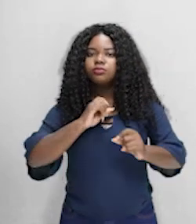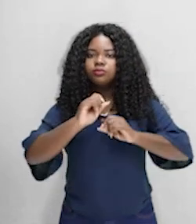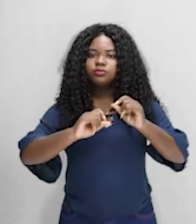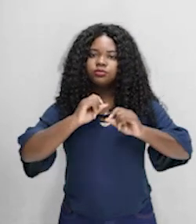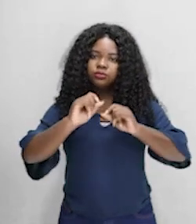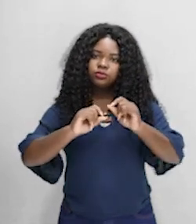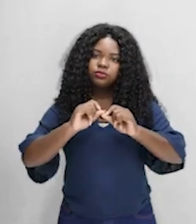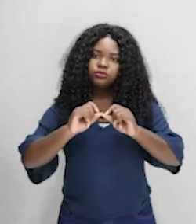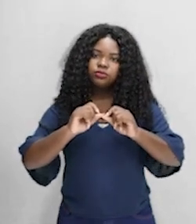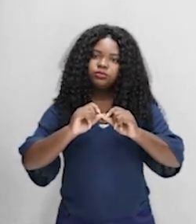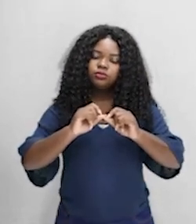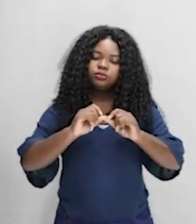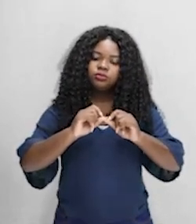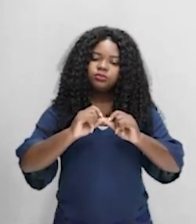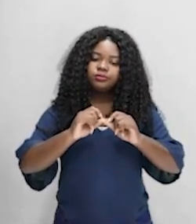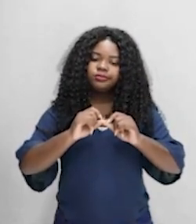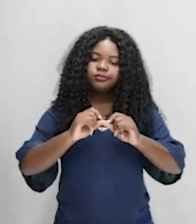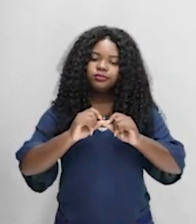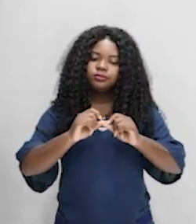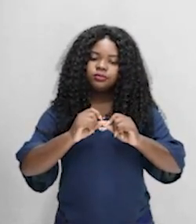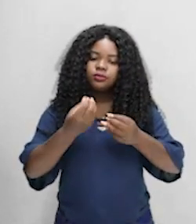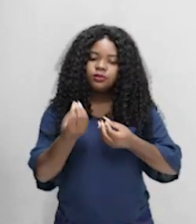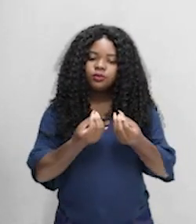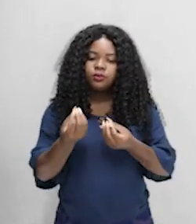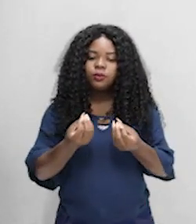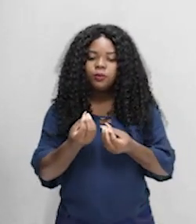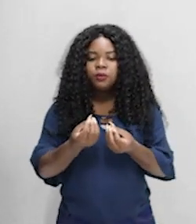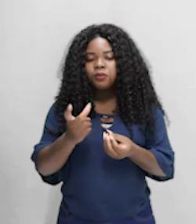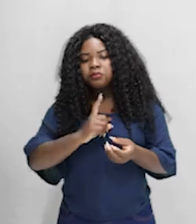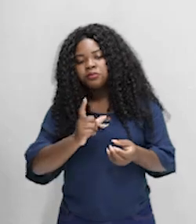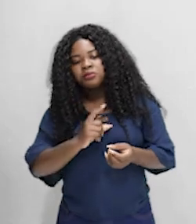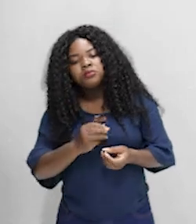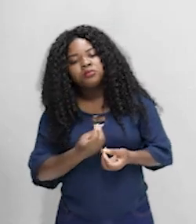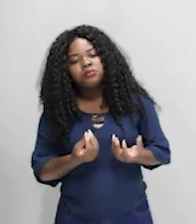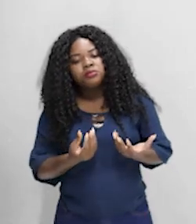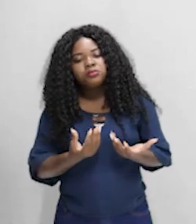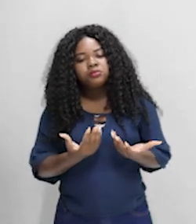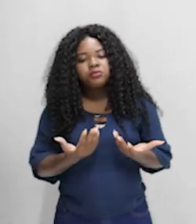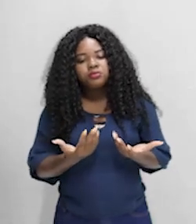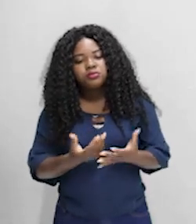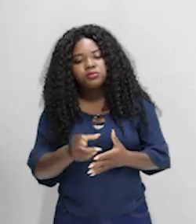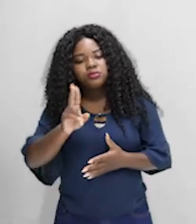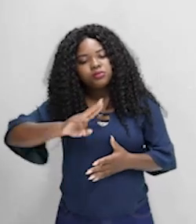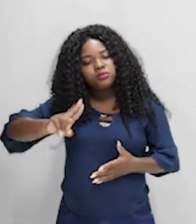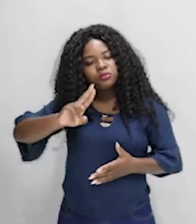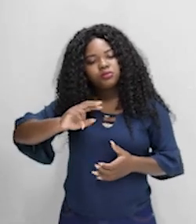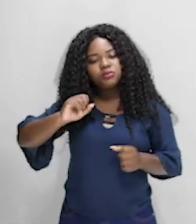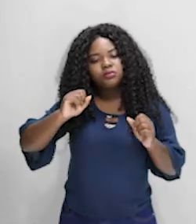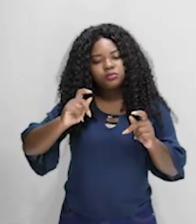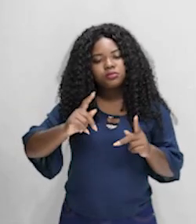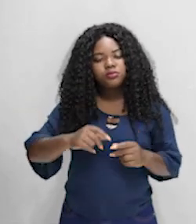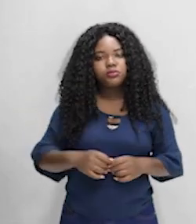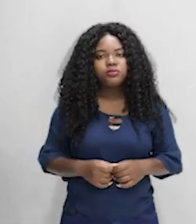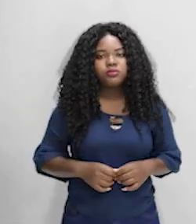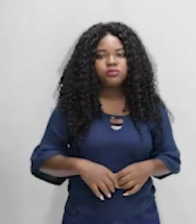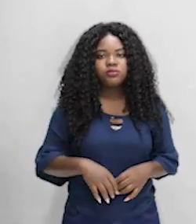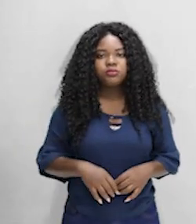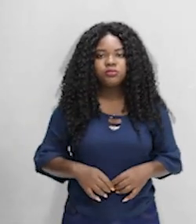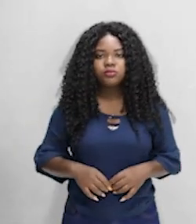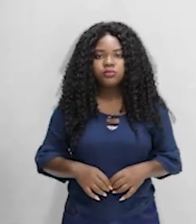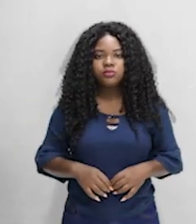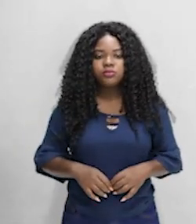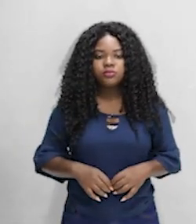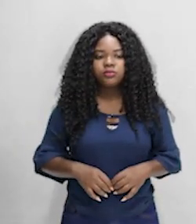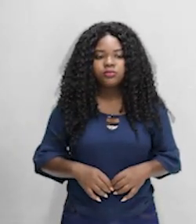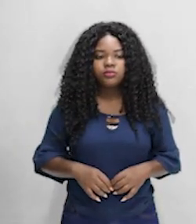ter a resolução da questão, mas esse comportamento jamais deve ser, você deve utilizar. Tudo bem, turma? Compreenderam?